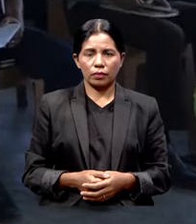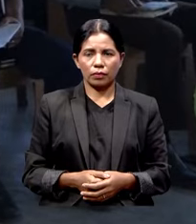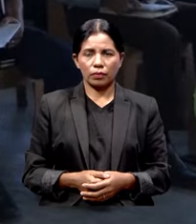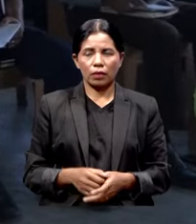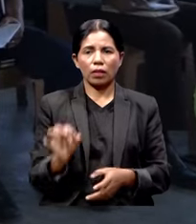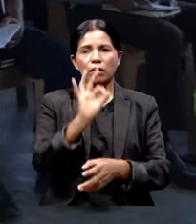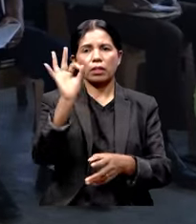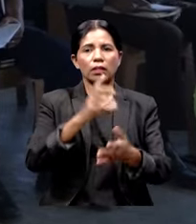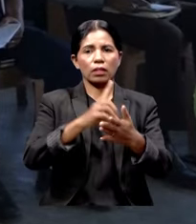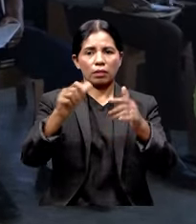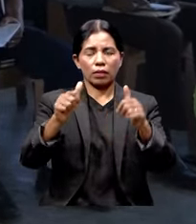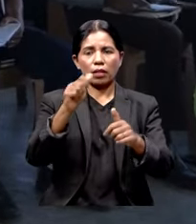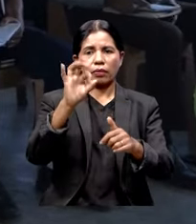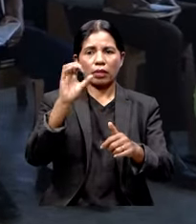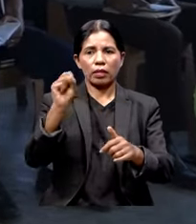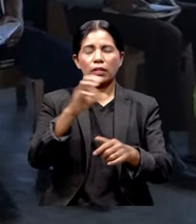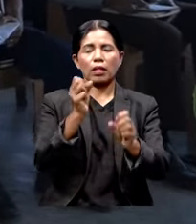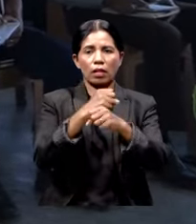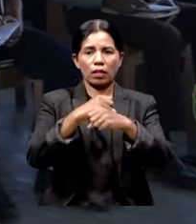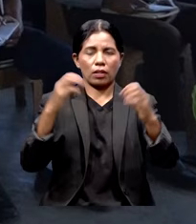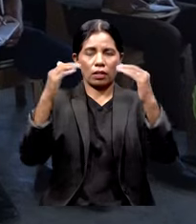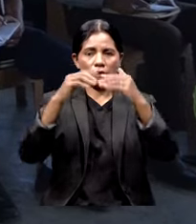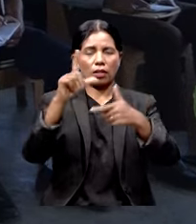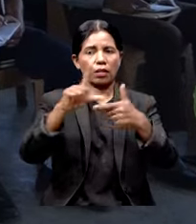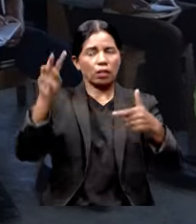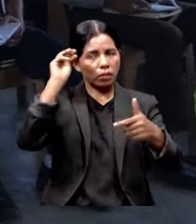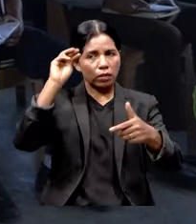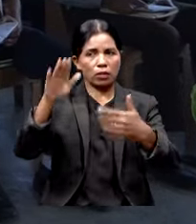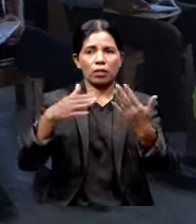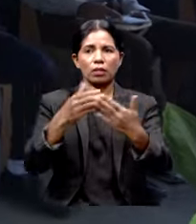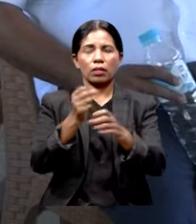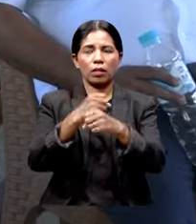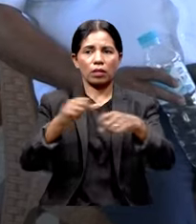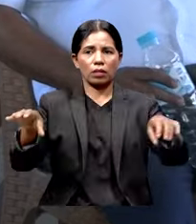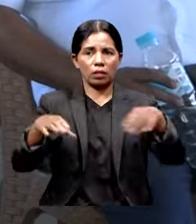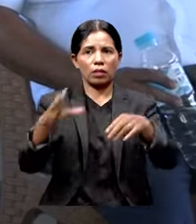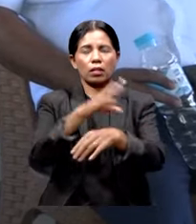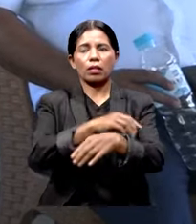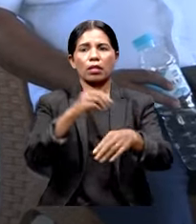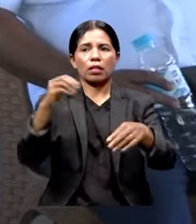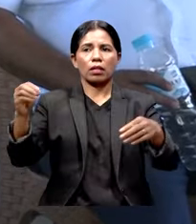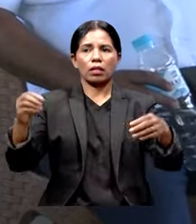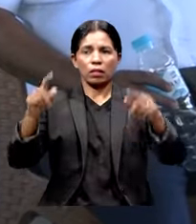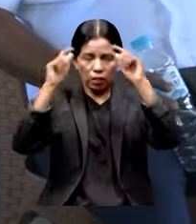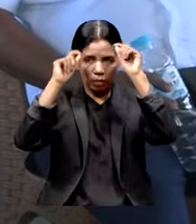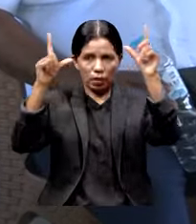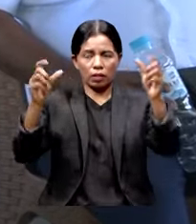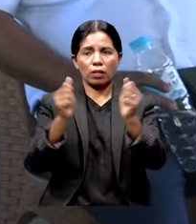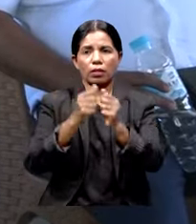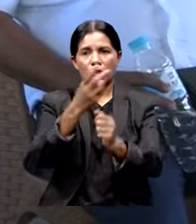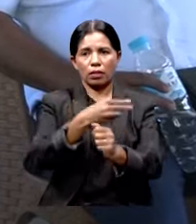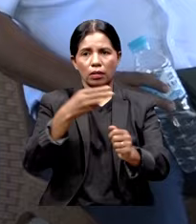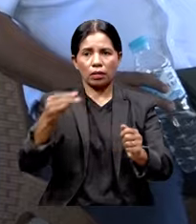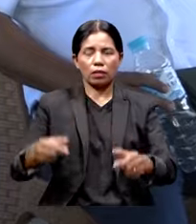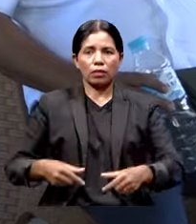Sexta semana ne ai faesa convoca encontro ho linha ministerial ne be halo knar y a ponto entrada entre Timor Leste ho Indonesia ho